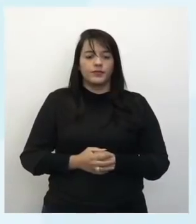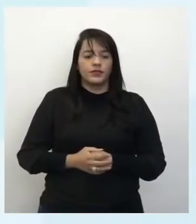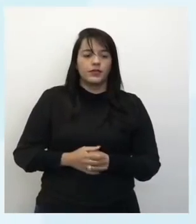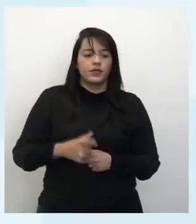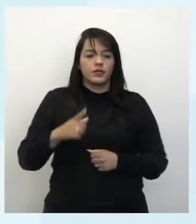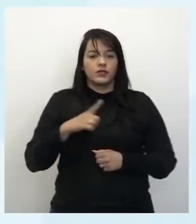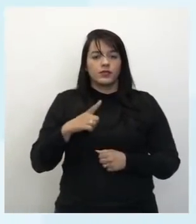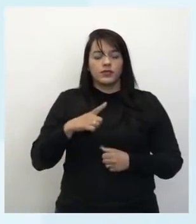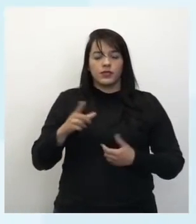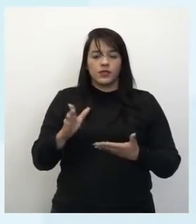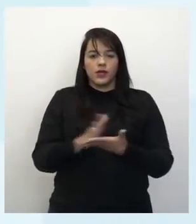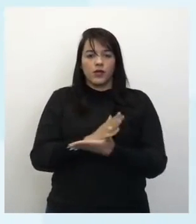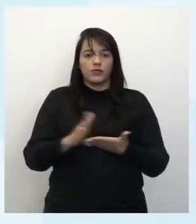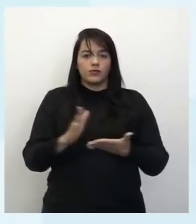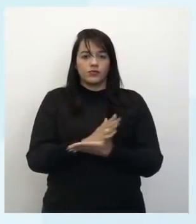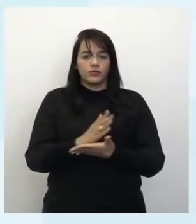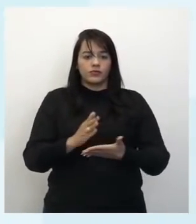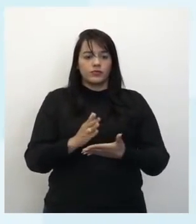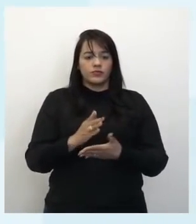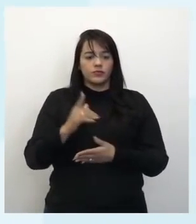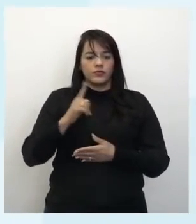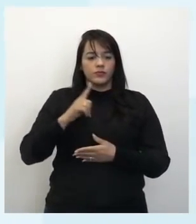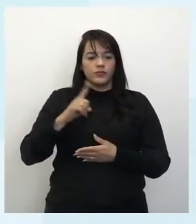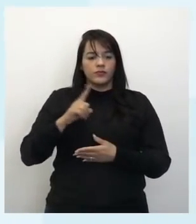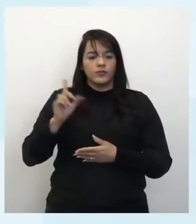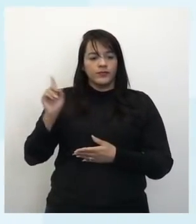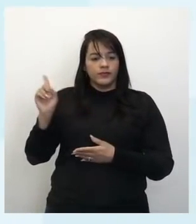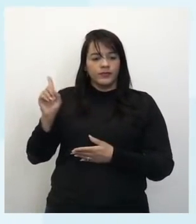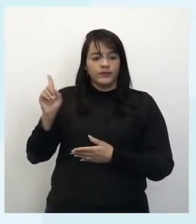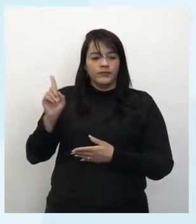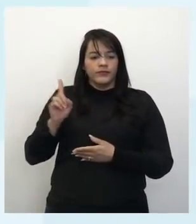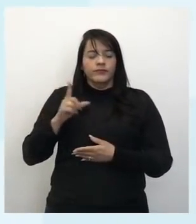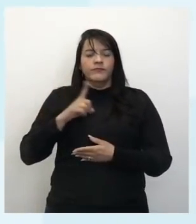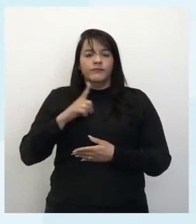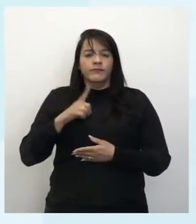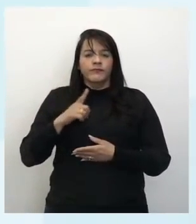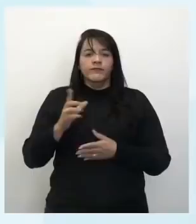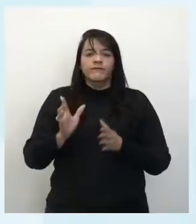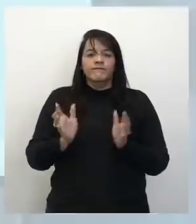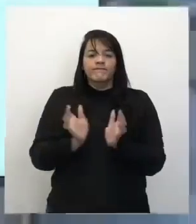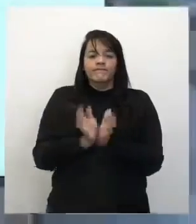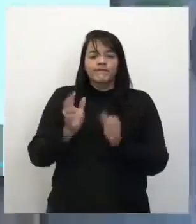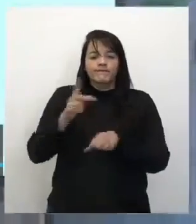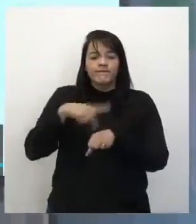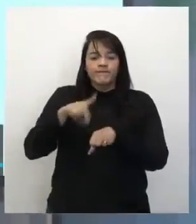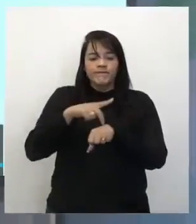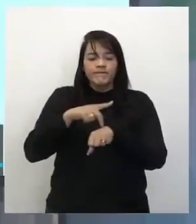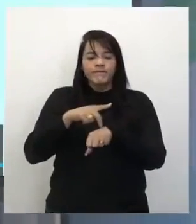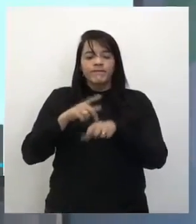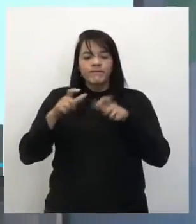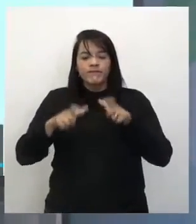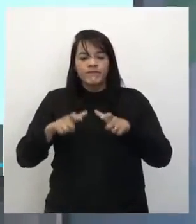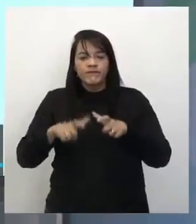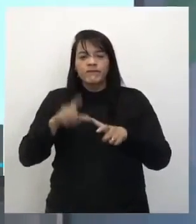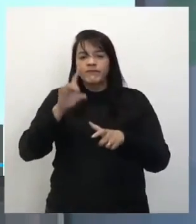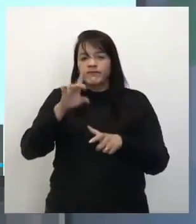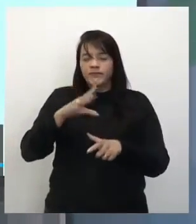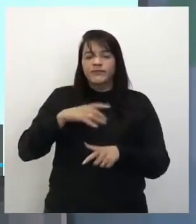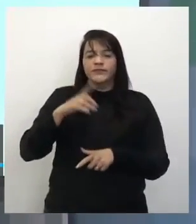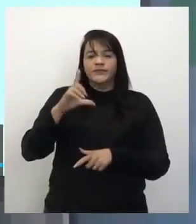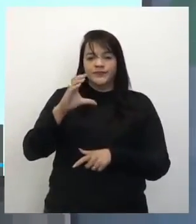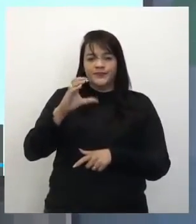livros chamam a Austrália, em vez de Oceânia, chamam a Austrália de continente, né? Então, em vez de ser só a Austrália ser só o país, também é